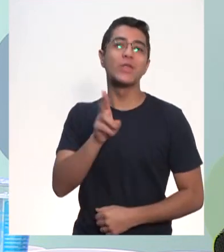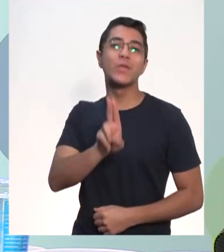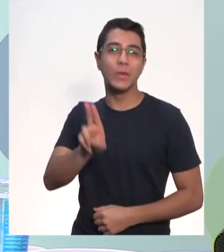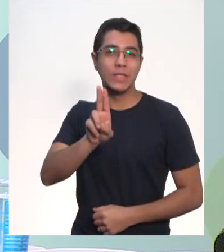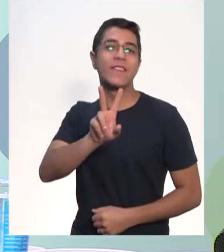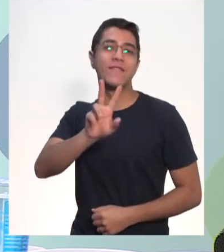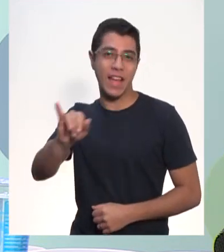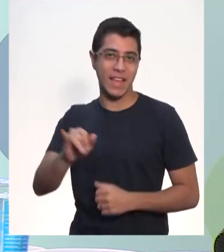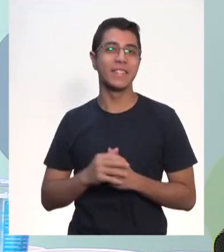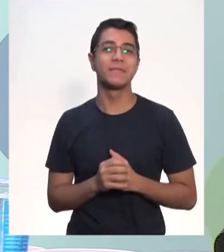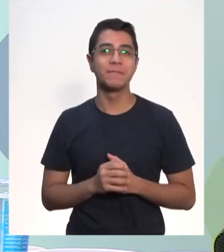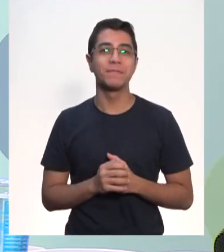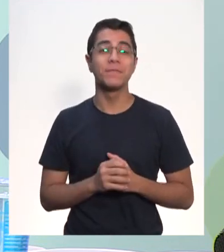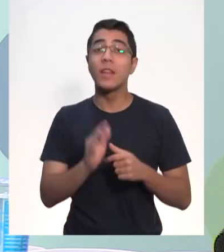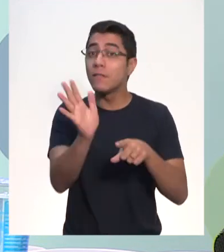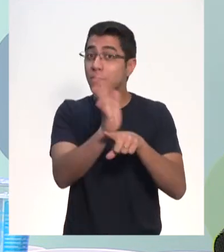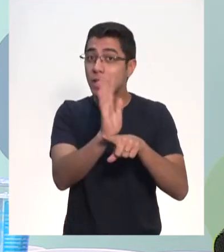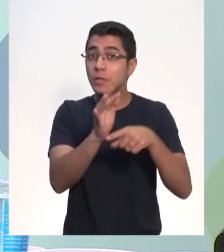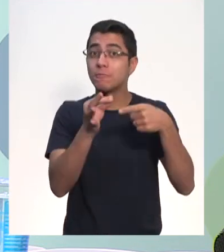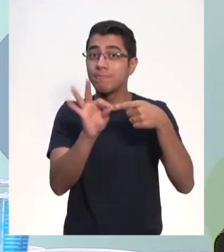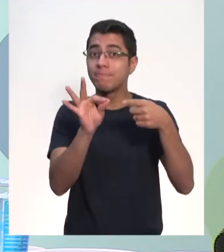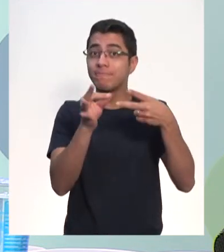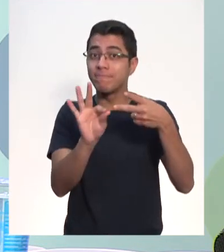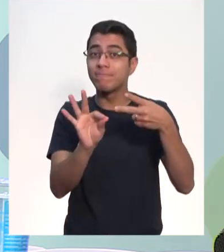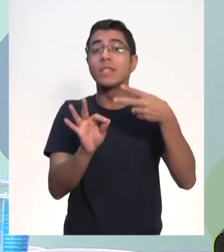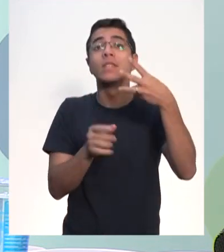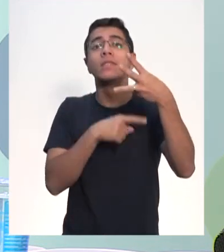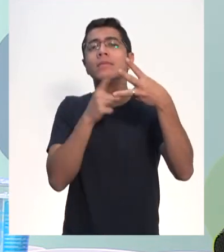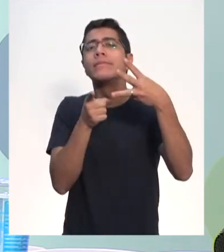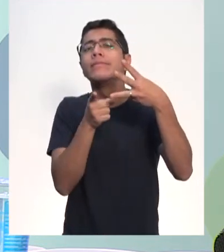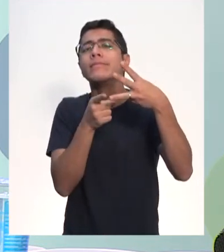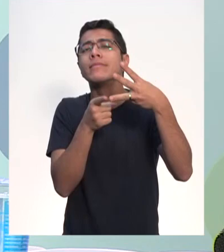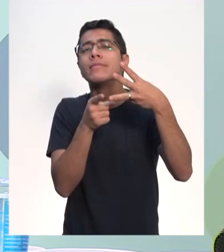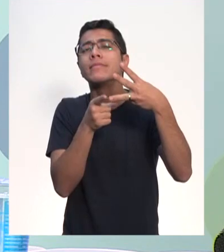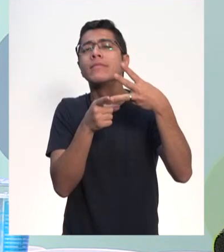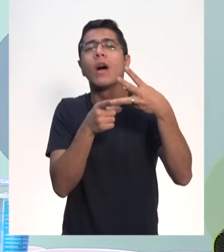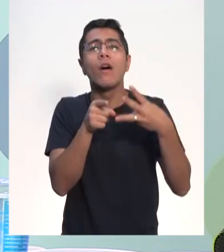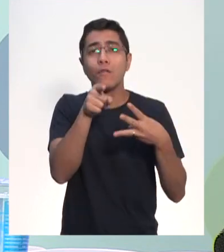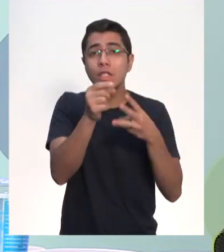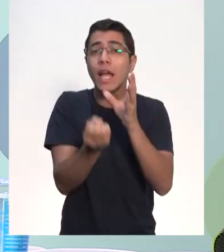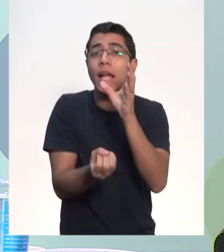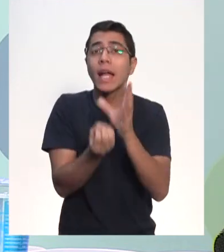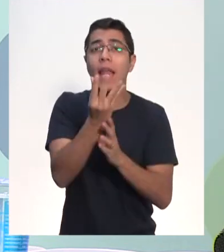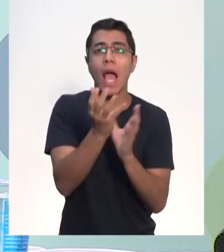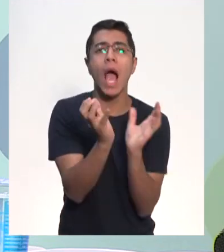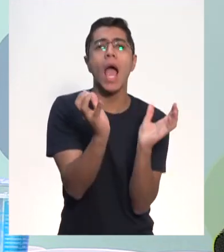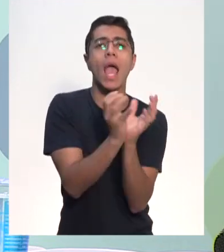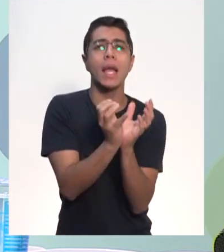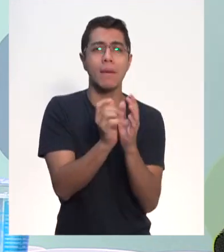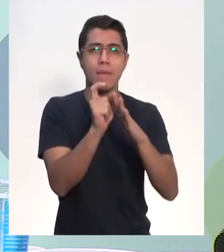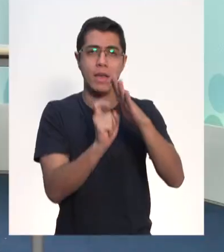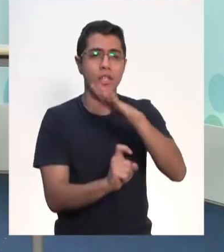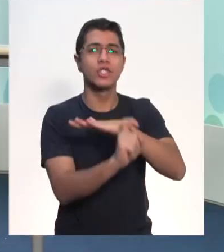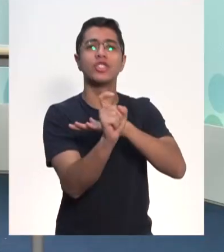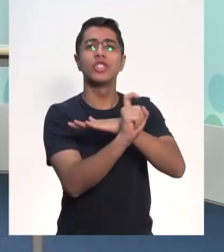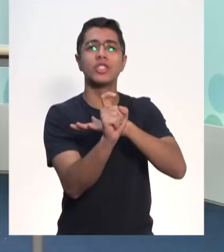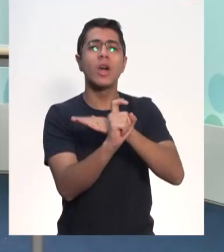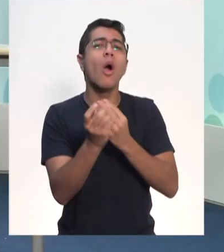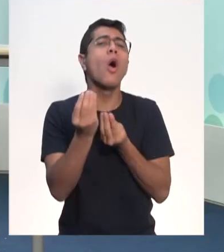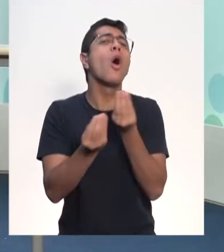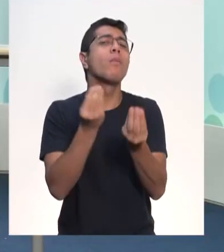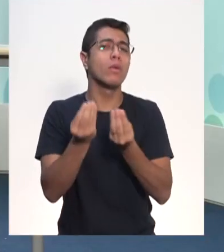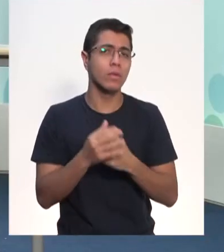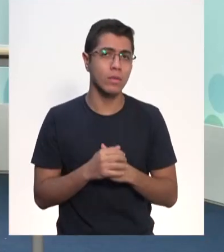terceiro vídeo é como criar uma equipe no Microsoft Teams, né? Então, preciso organizar minha TPC, tem um momento...